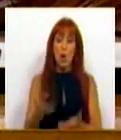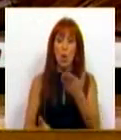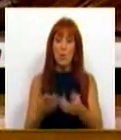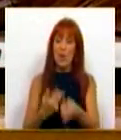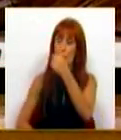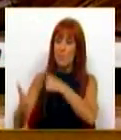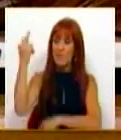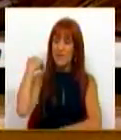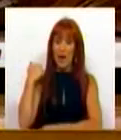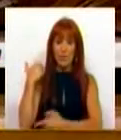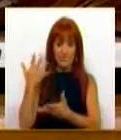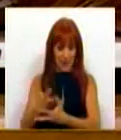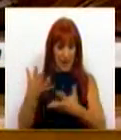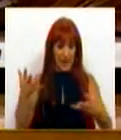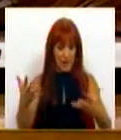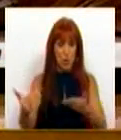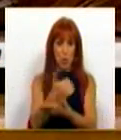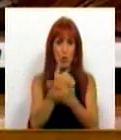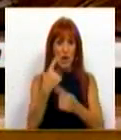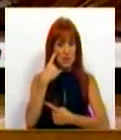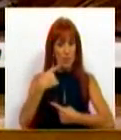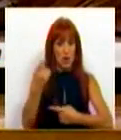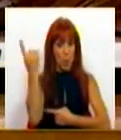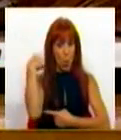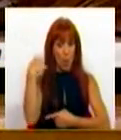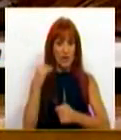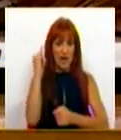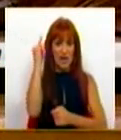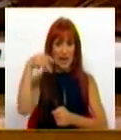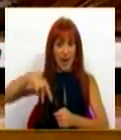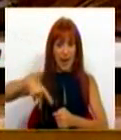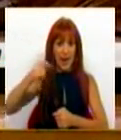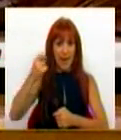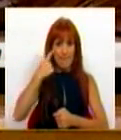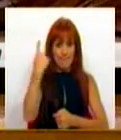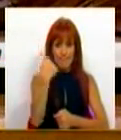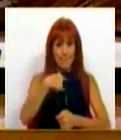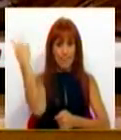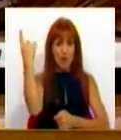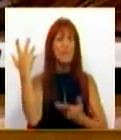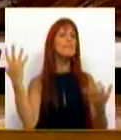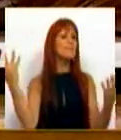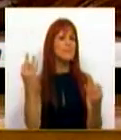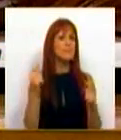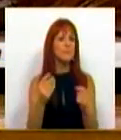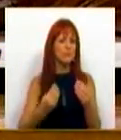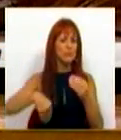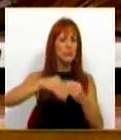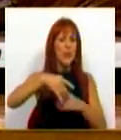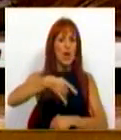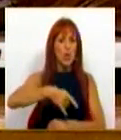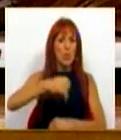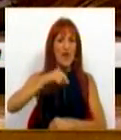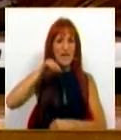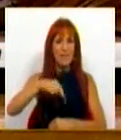ao ano passado. Os dados divulgados ontem pelo Instituto Nacional de Estatística mostram o acréscimo de